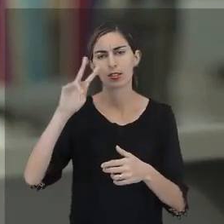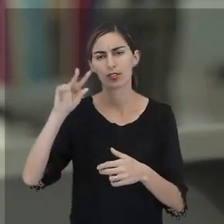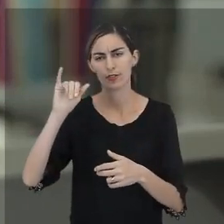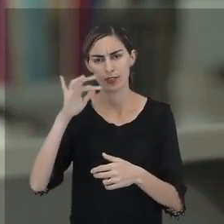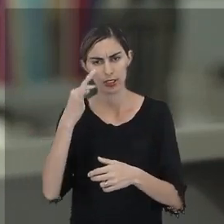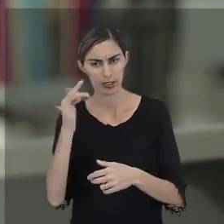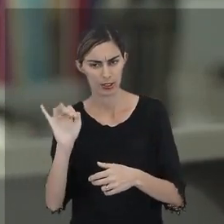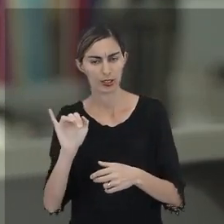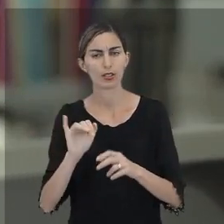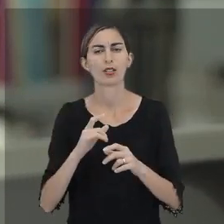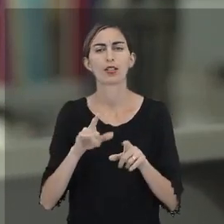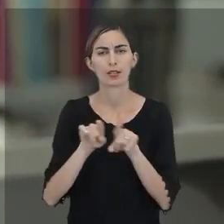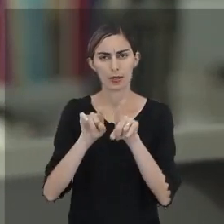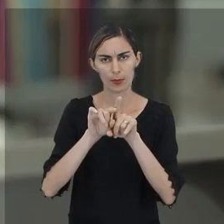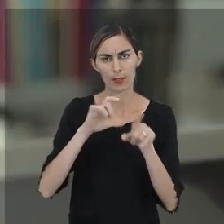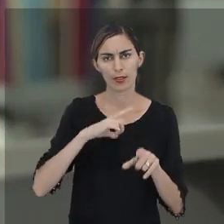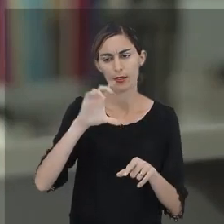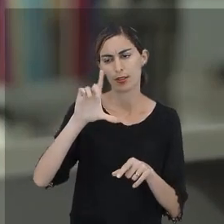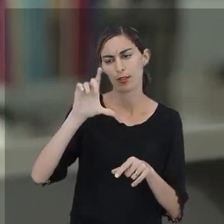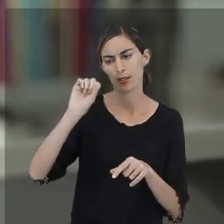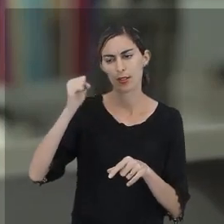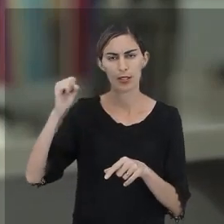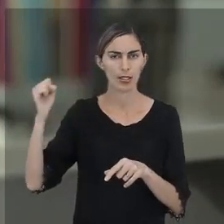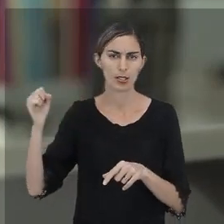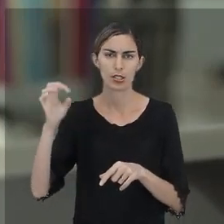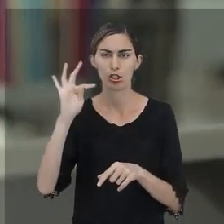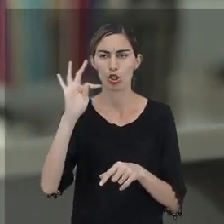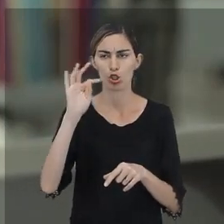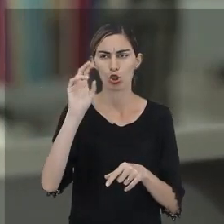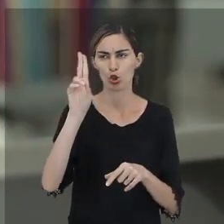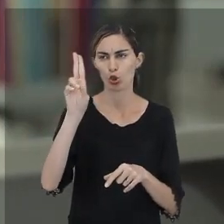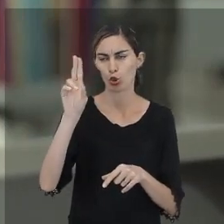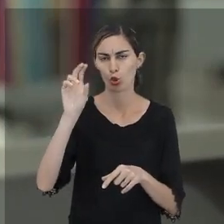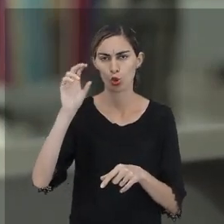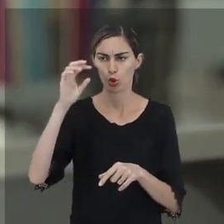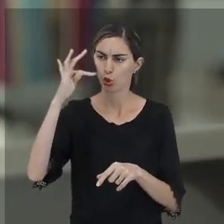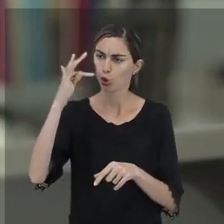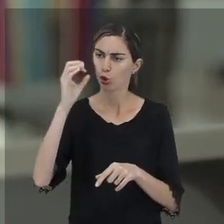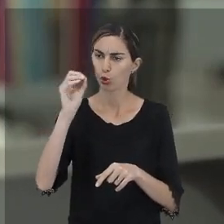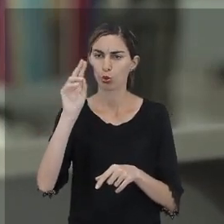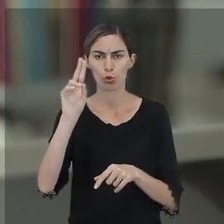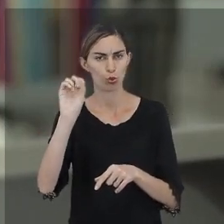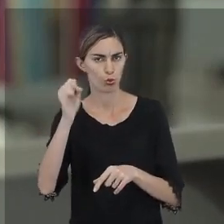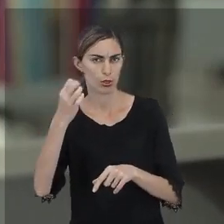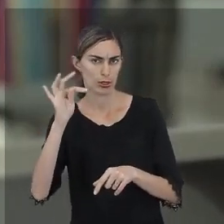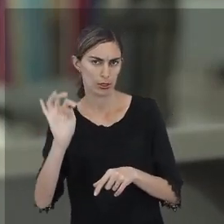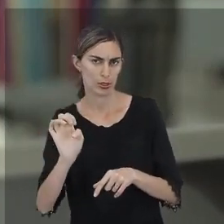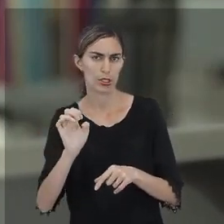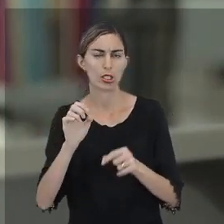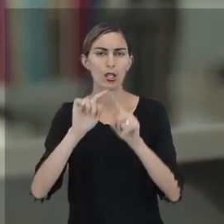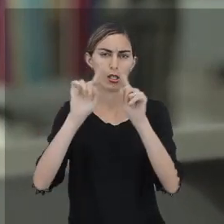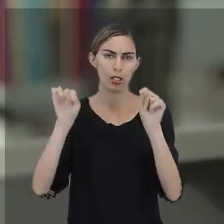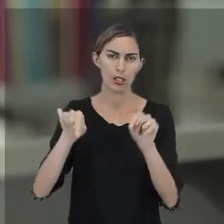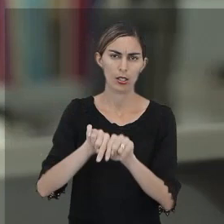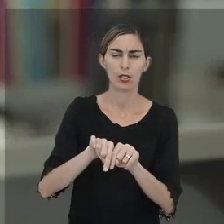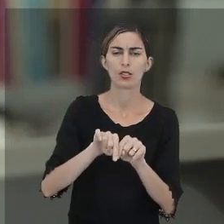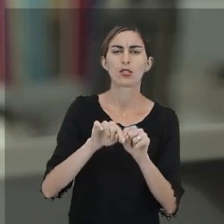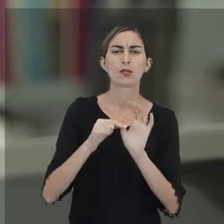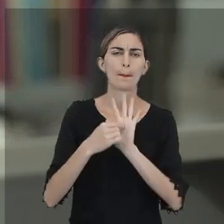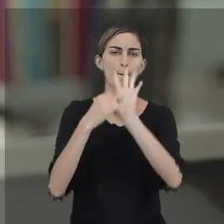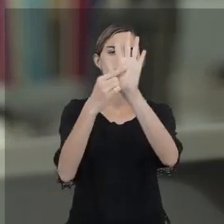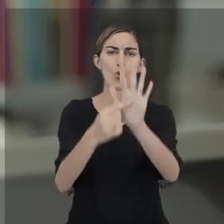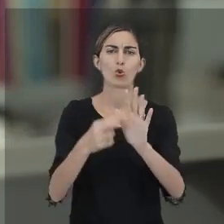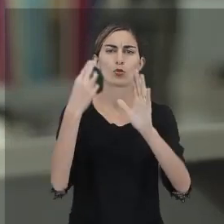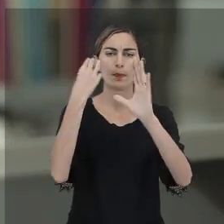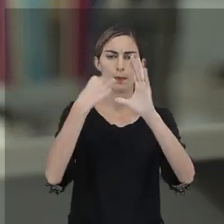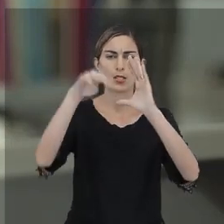e ter essa classe c a chamada tomsk e essa classe tosth nada mais é com a classe para os exibiu 11